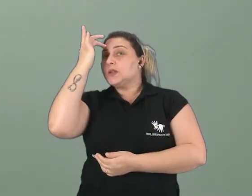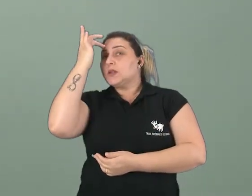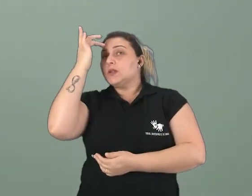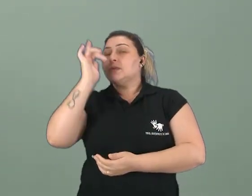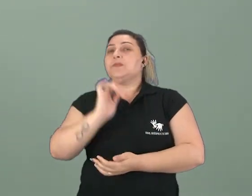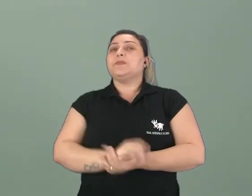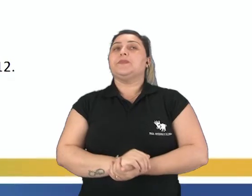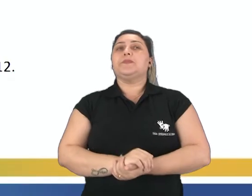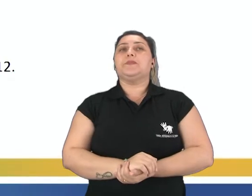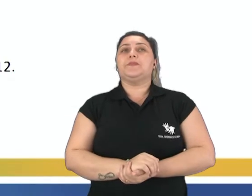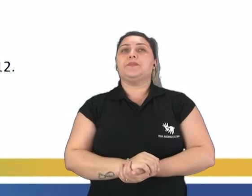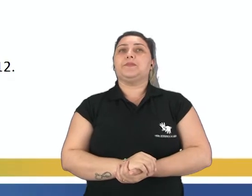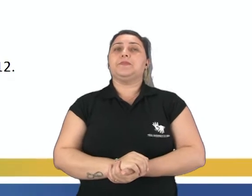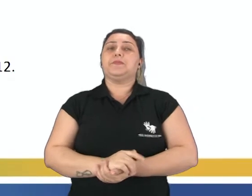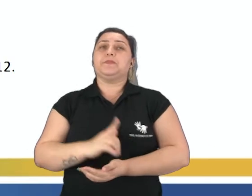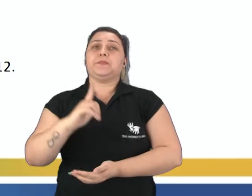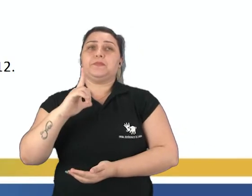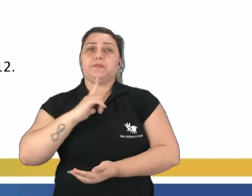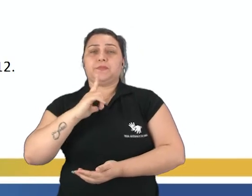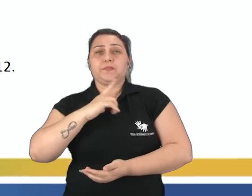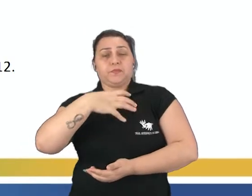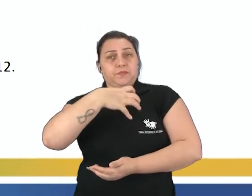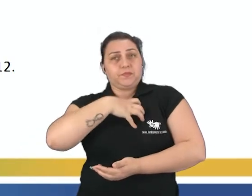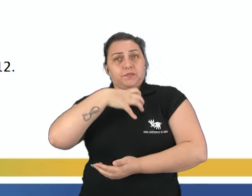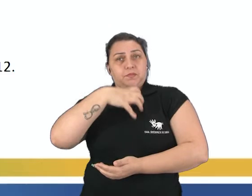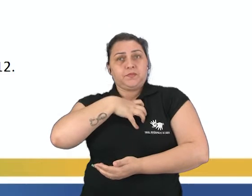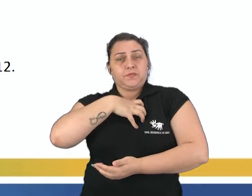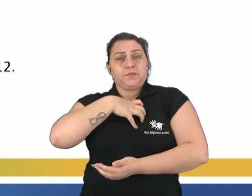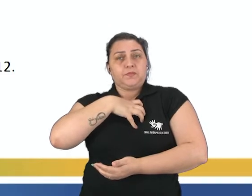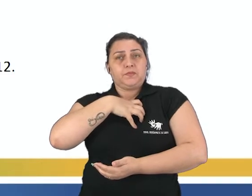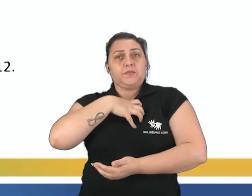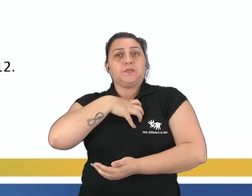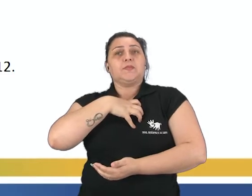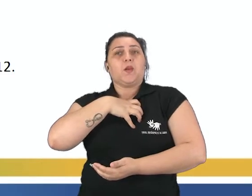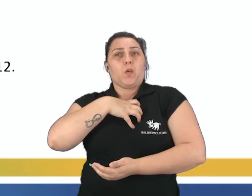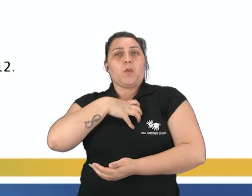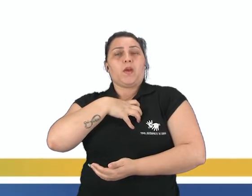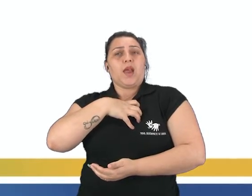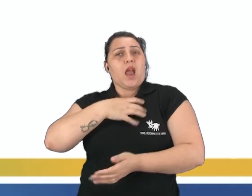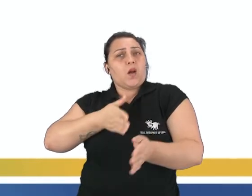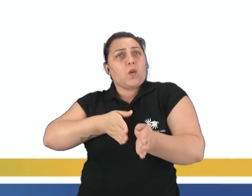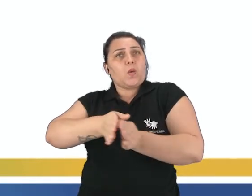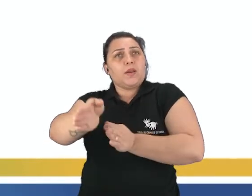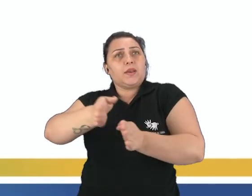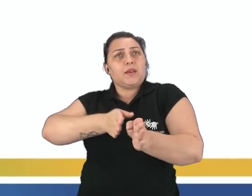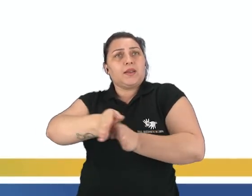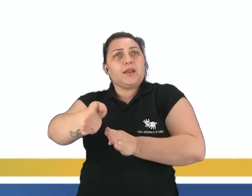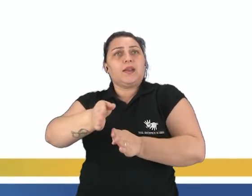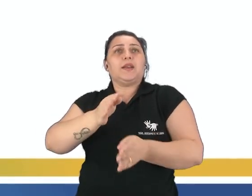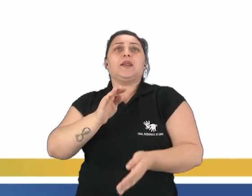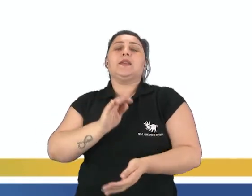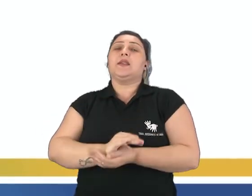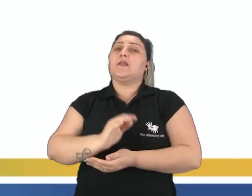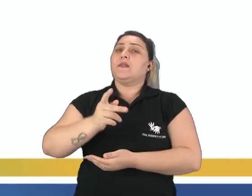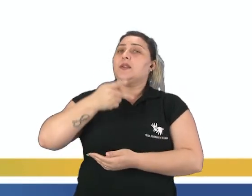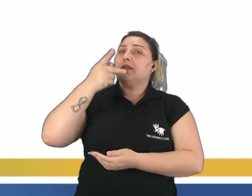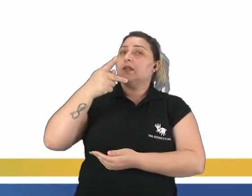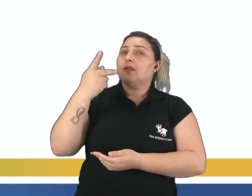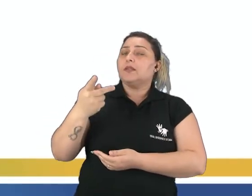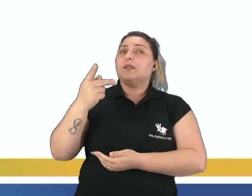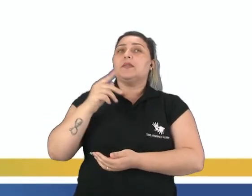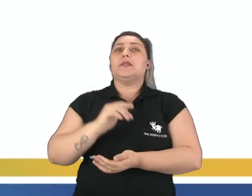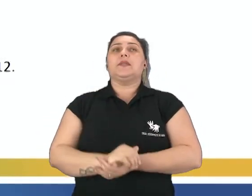é? Ele tem uma forma de dar instruções, Ele está aqui falando,